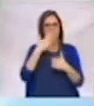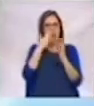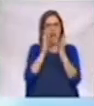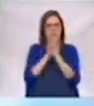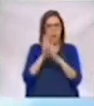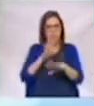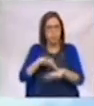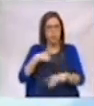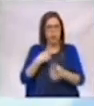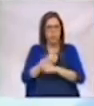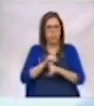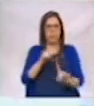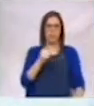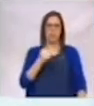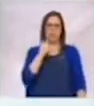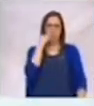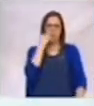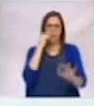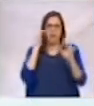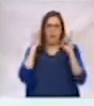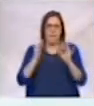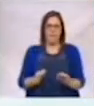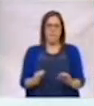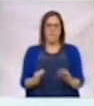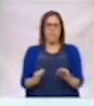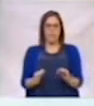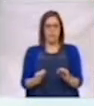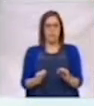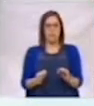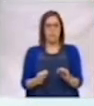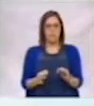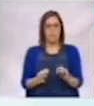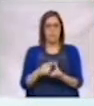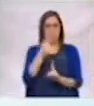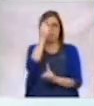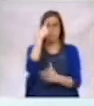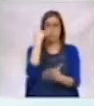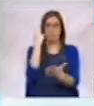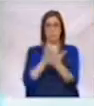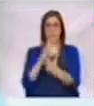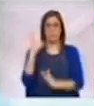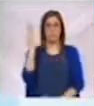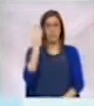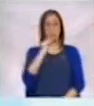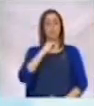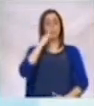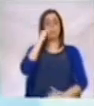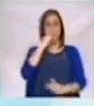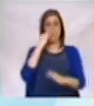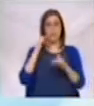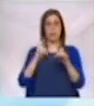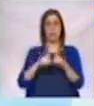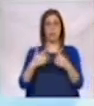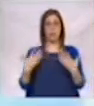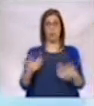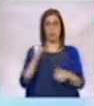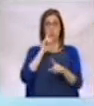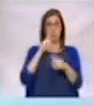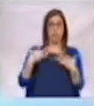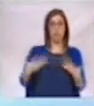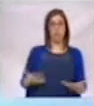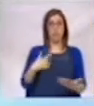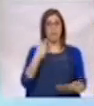sua suposta religião? Isto é gravíssimo, quer dizer, um dos momentos históricos mais graves do